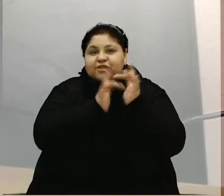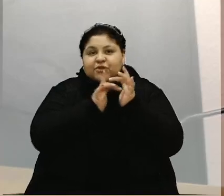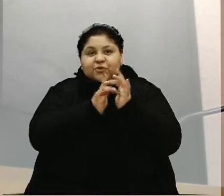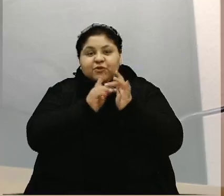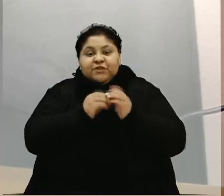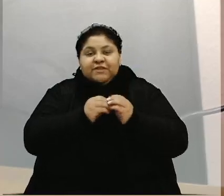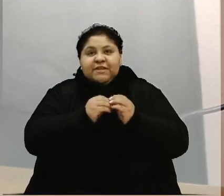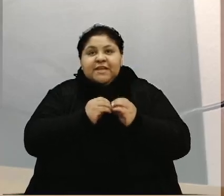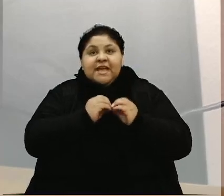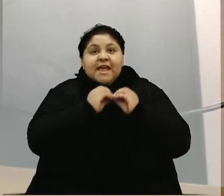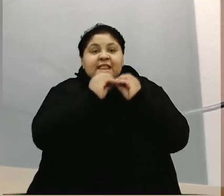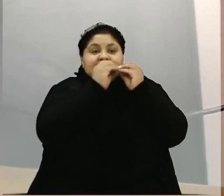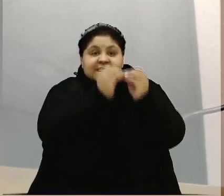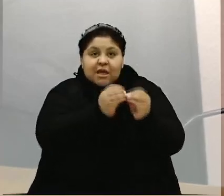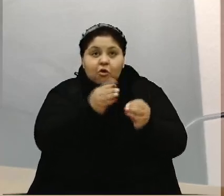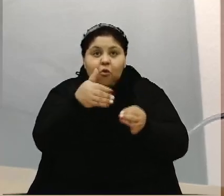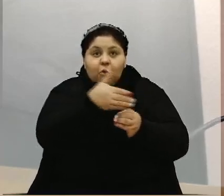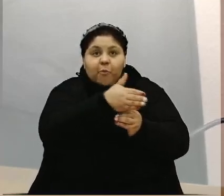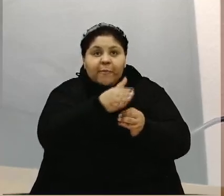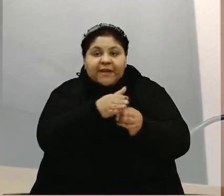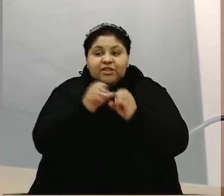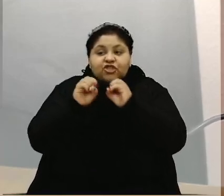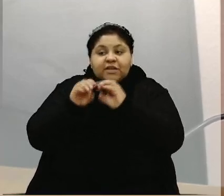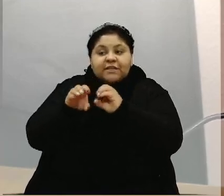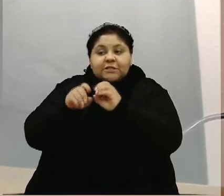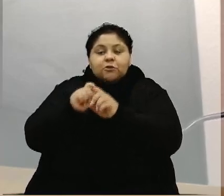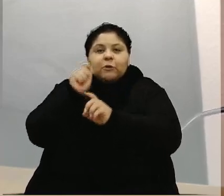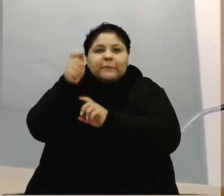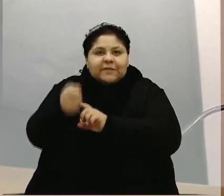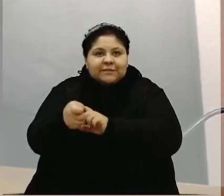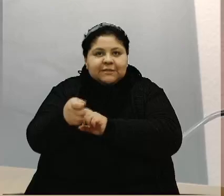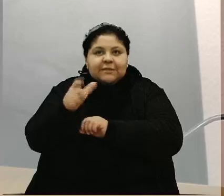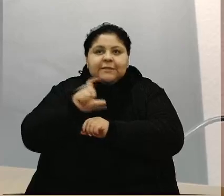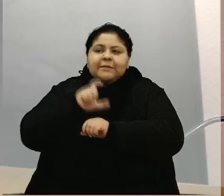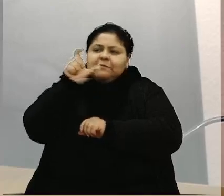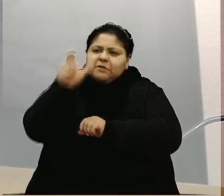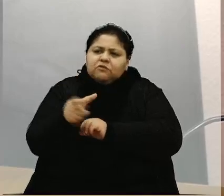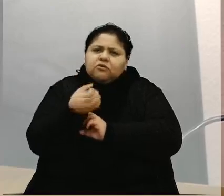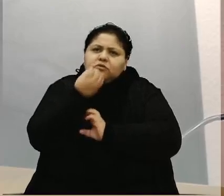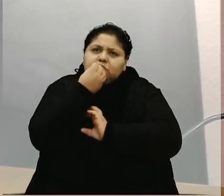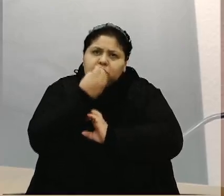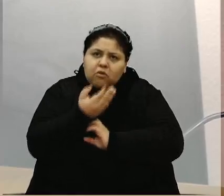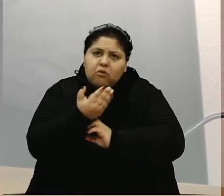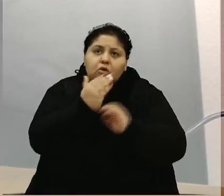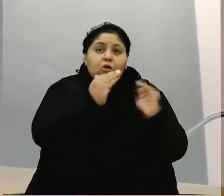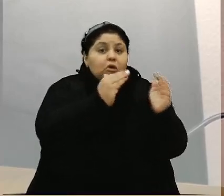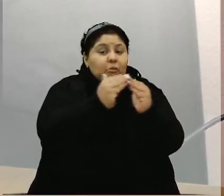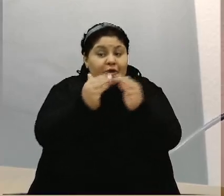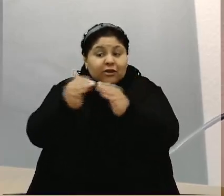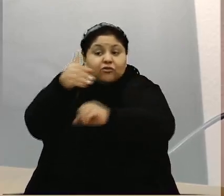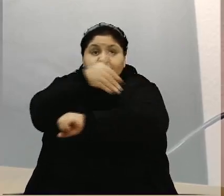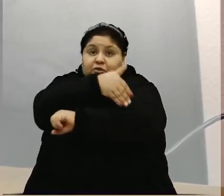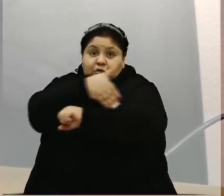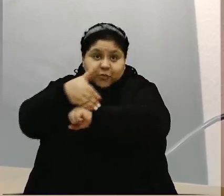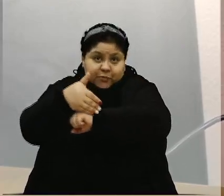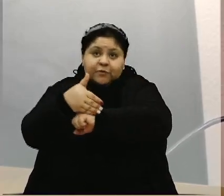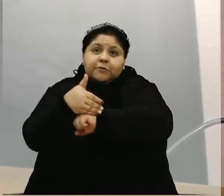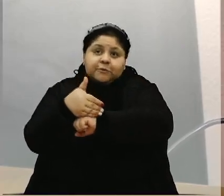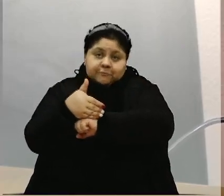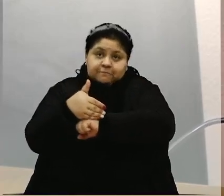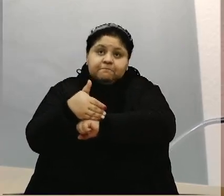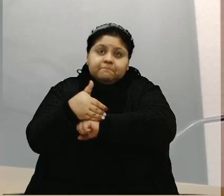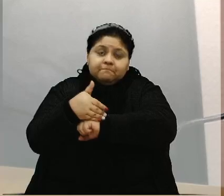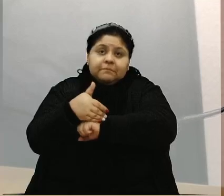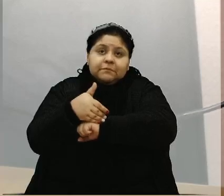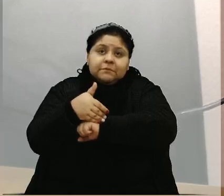isso é o que é mais importante. E tem pessoas realmente de muita boa vontade, como nós já tivemos moradores em situação de rua, não moradores de rua, mas em situação